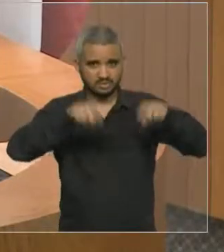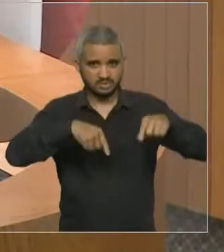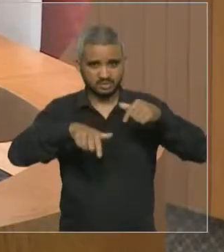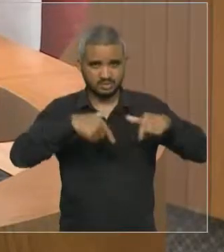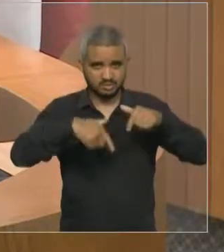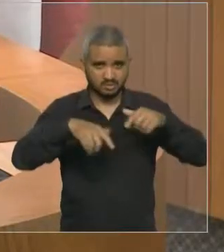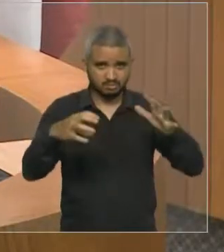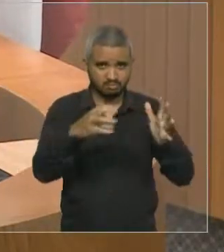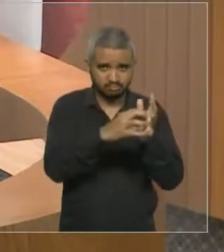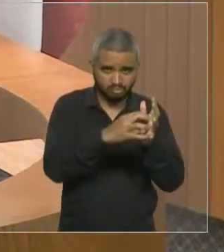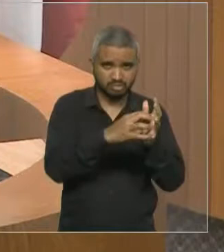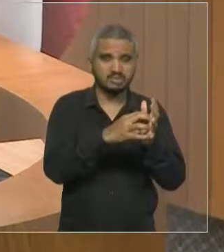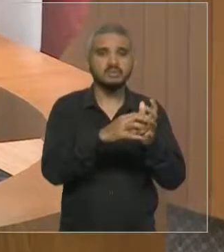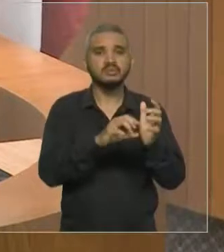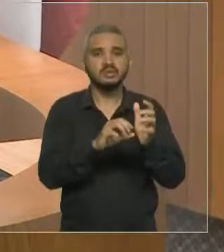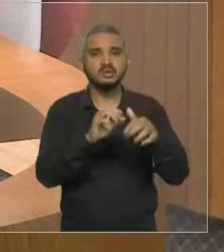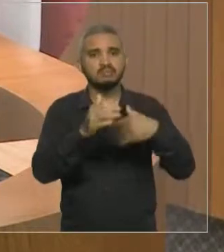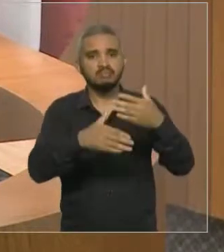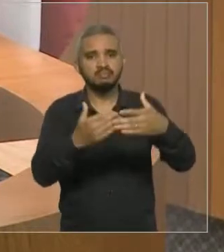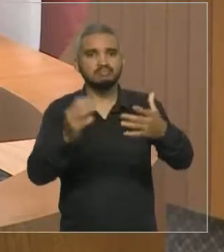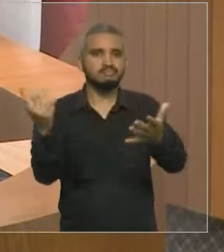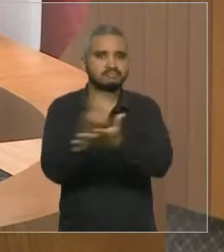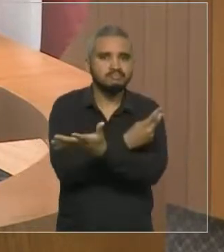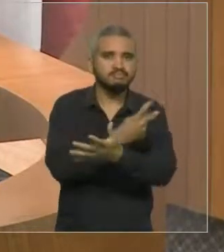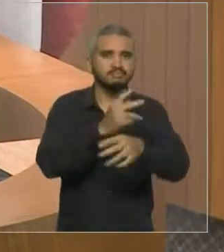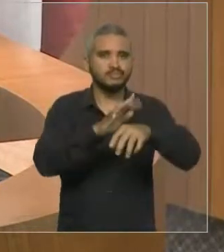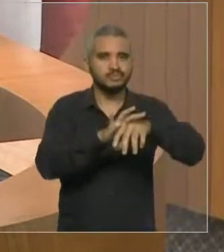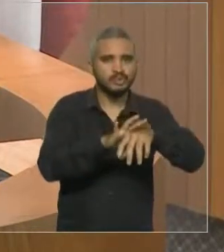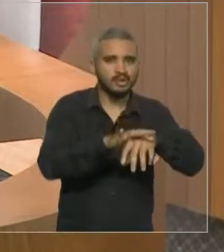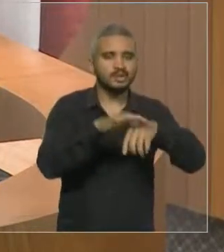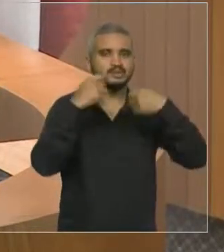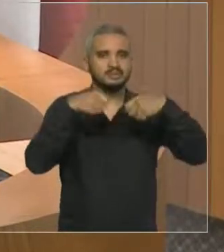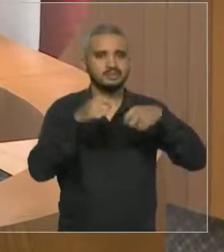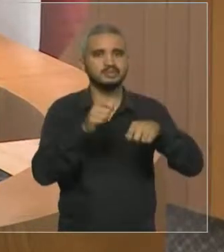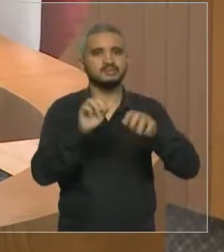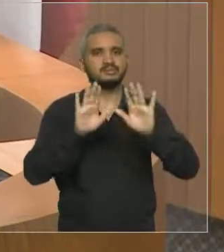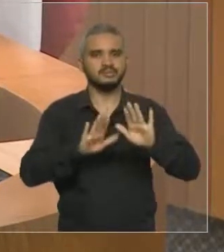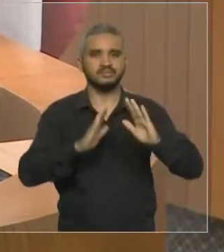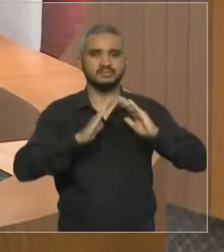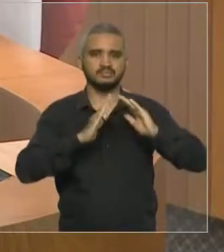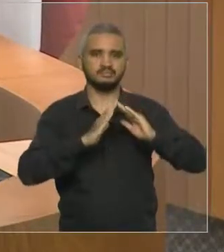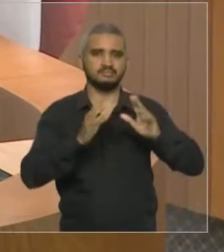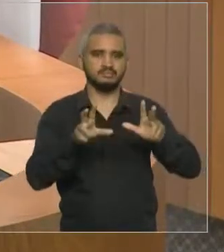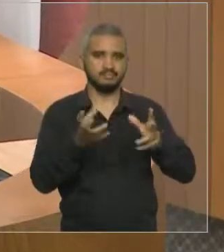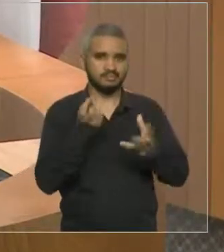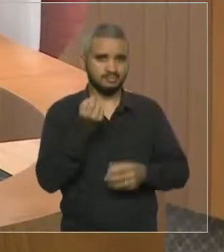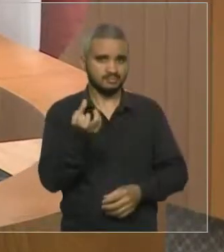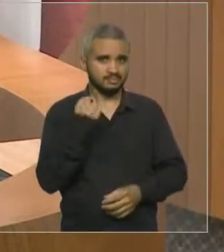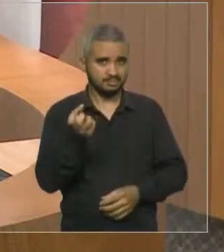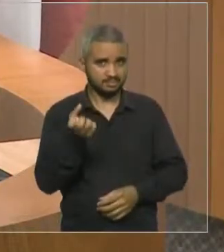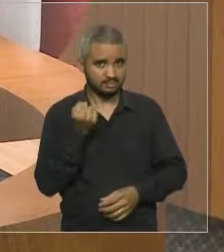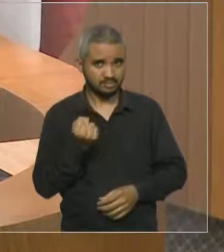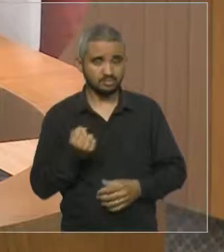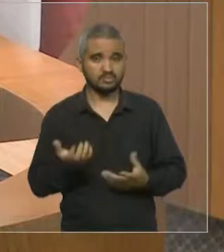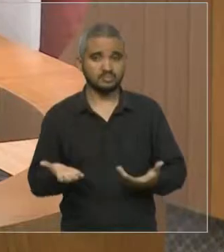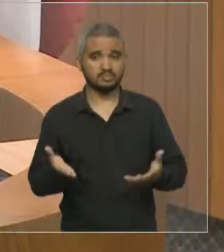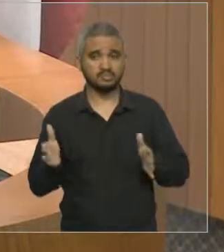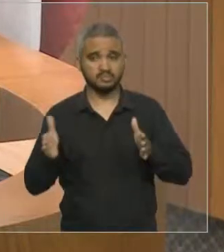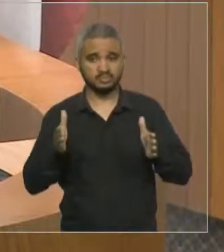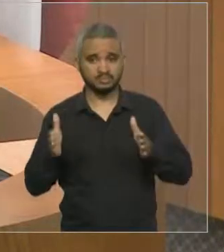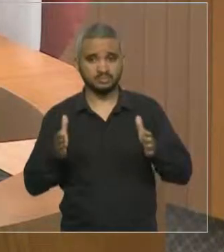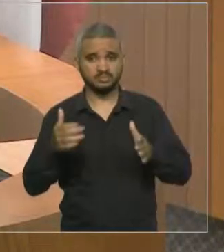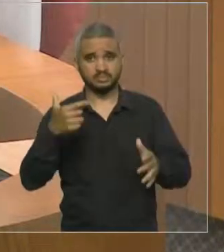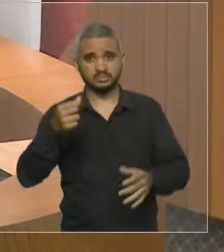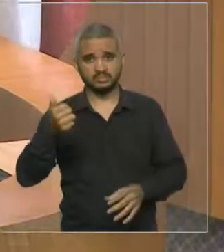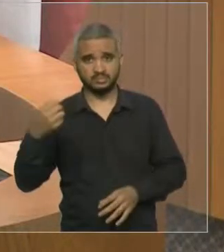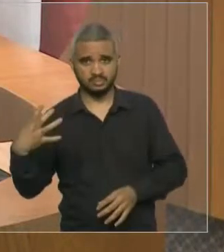houve progressões como nunca antes no governo flávio de 2014 2018 em comparação ao período anterior houve